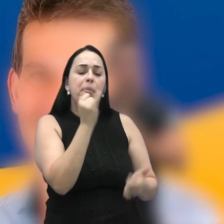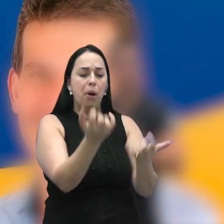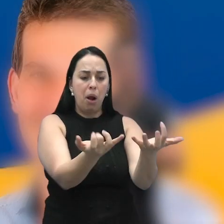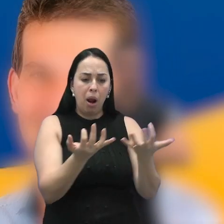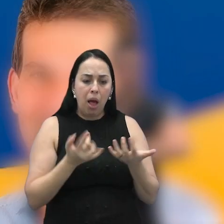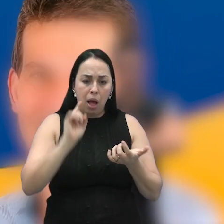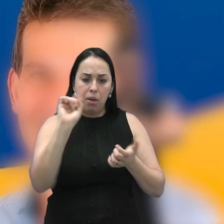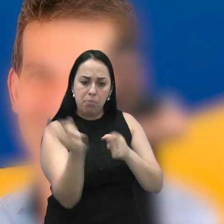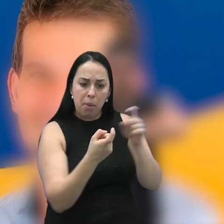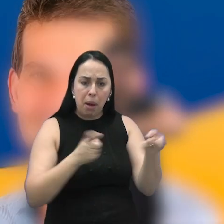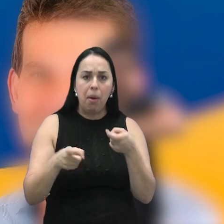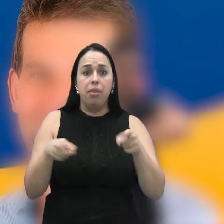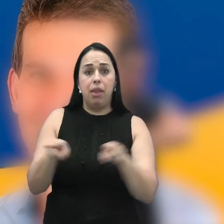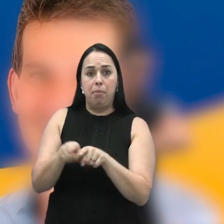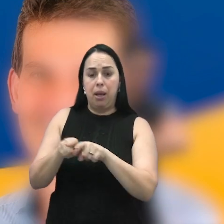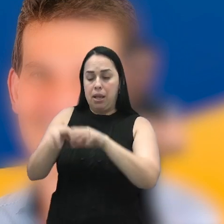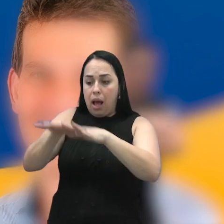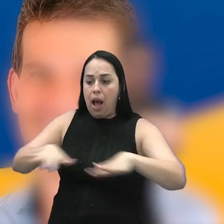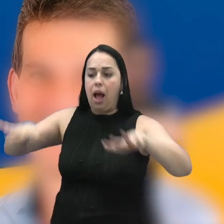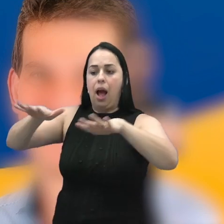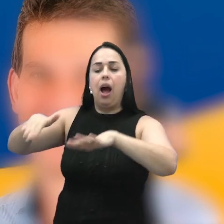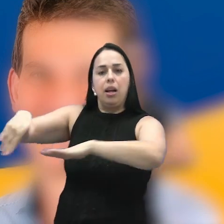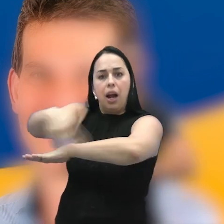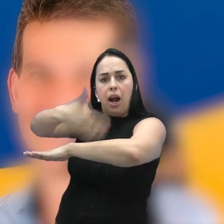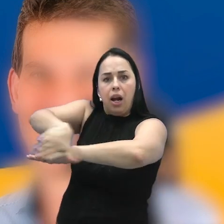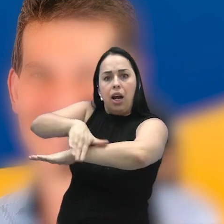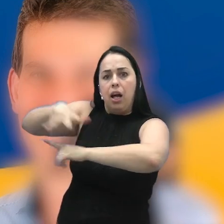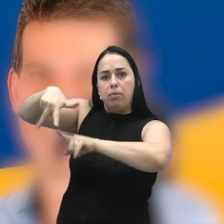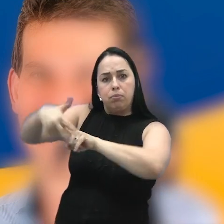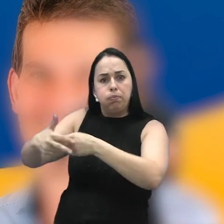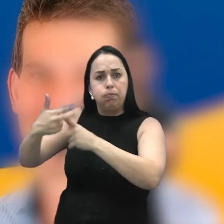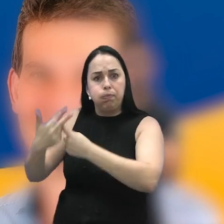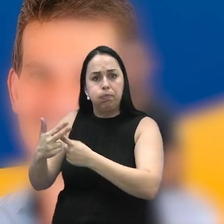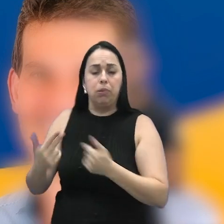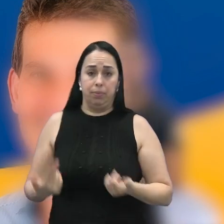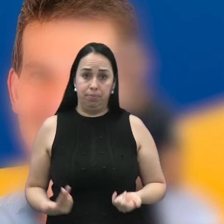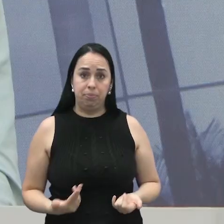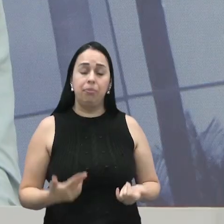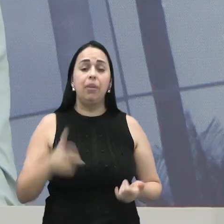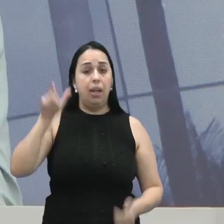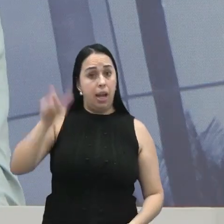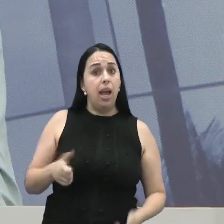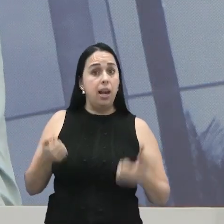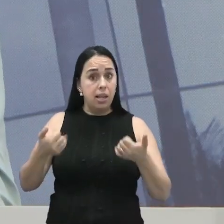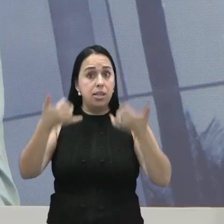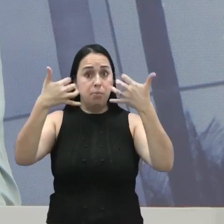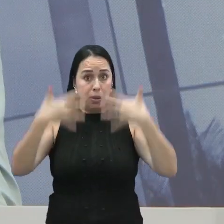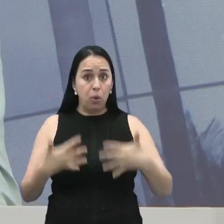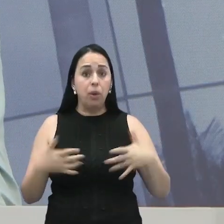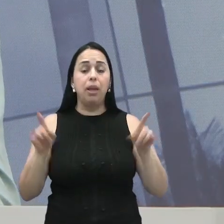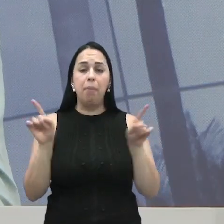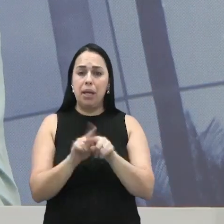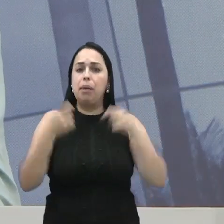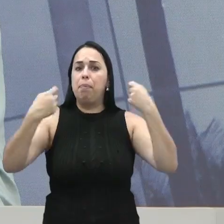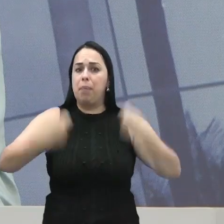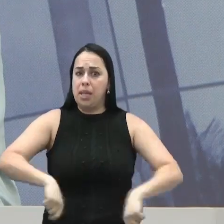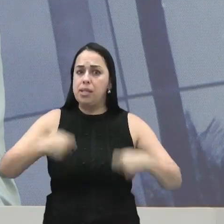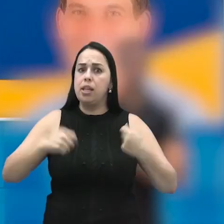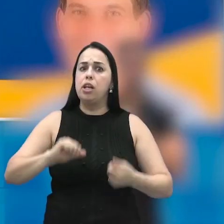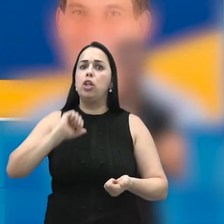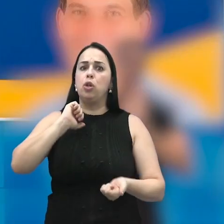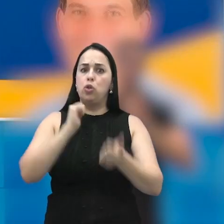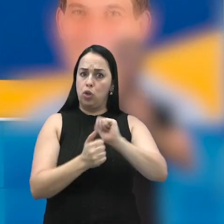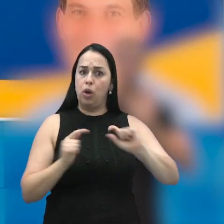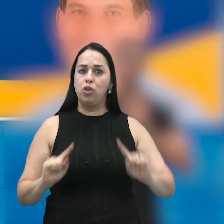capina, revitalização de uma viela e recomposição de calçada e asfalto. Renato também defendeu a realização